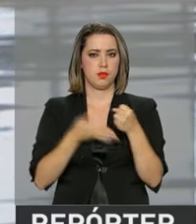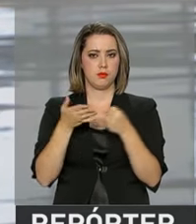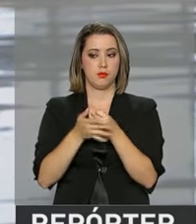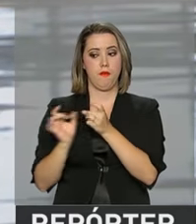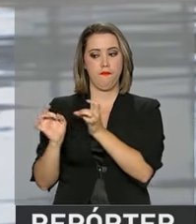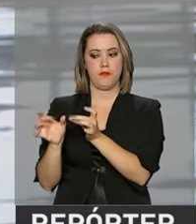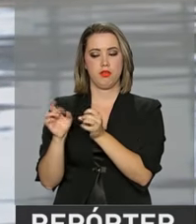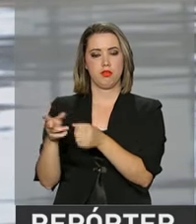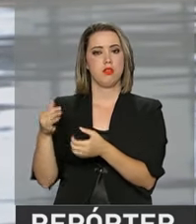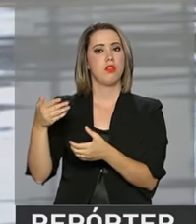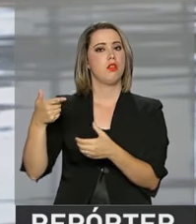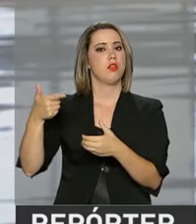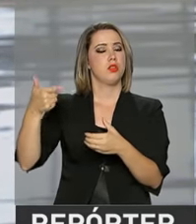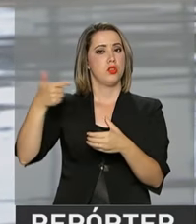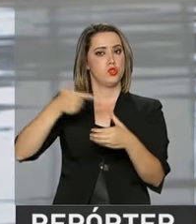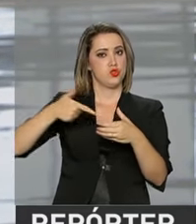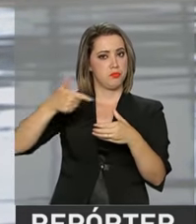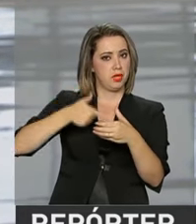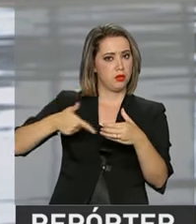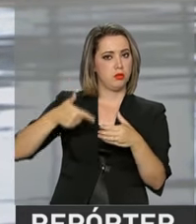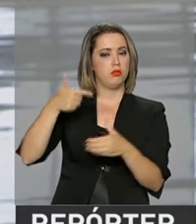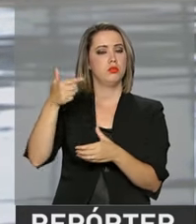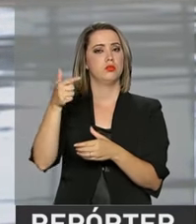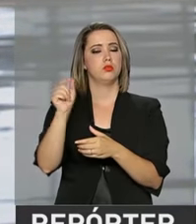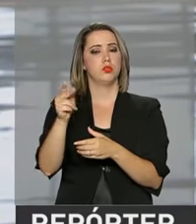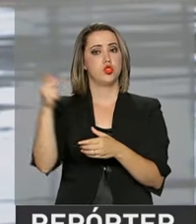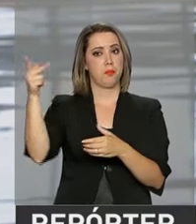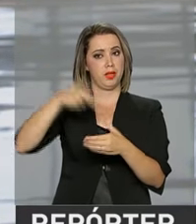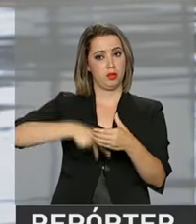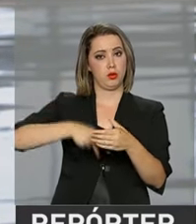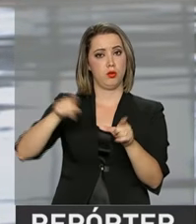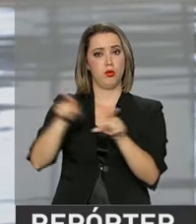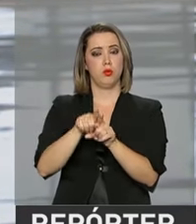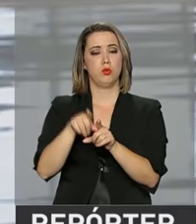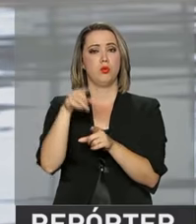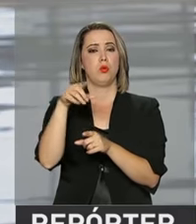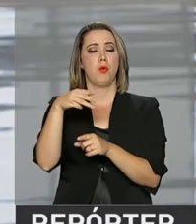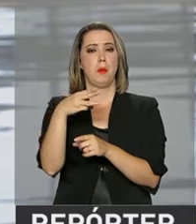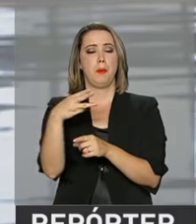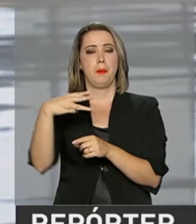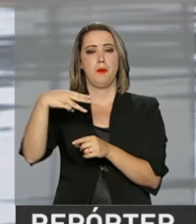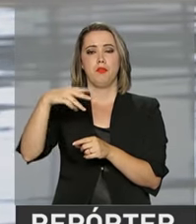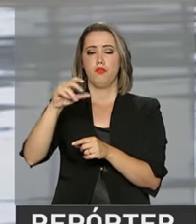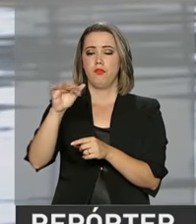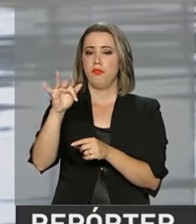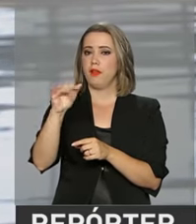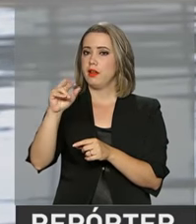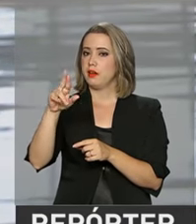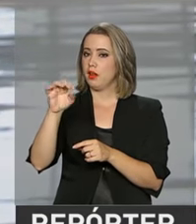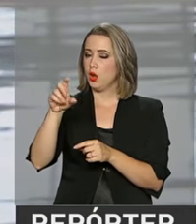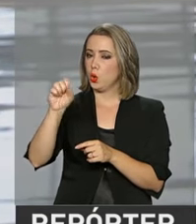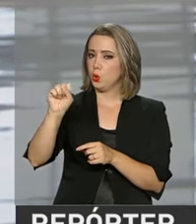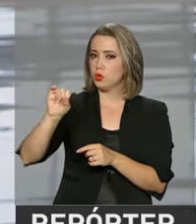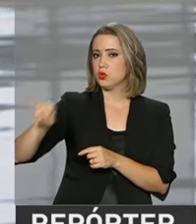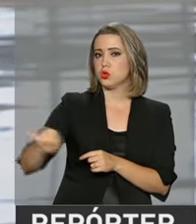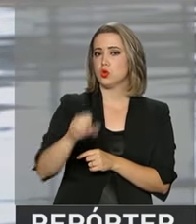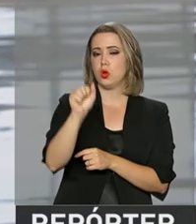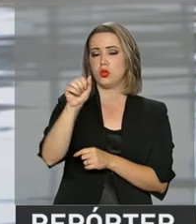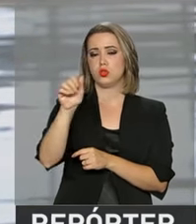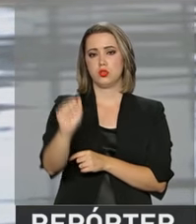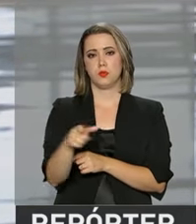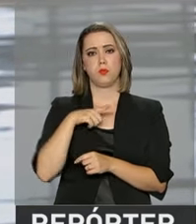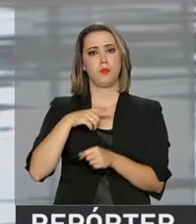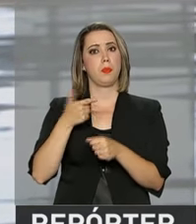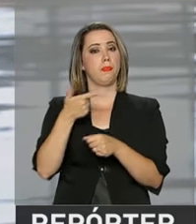exportação de petróleo em bruto minério de ferro e de farelo de soja entre os manufaturados o destaque sobre a venda de aviões